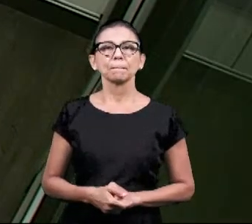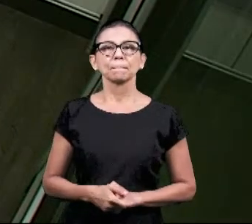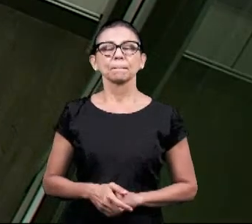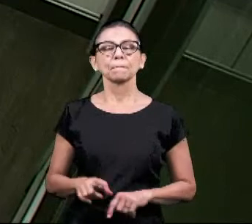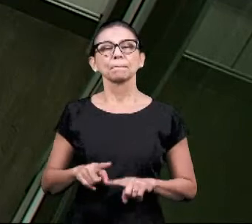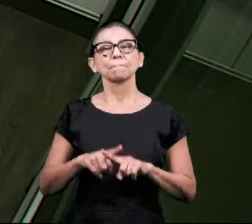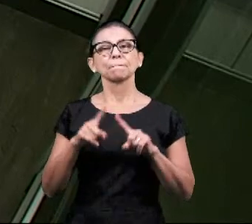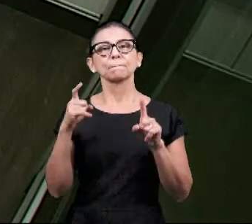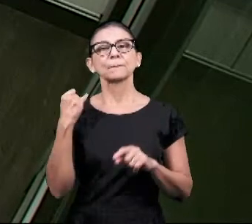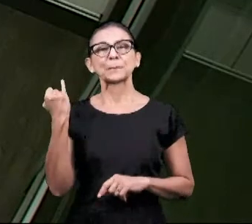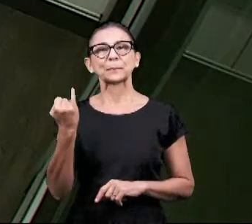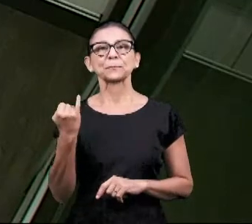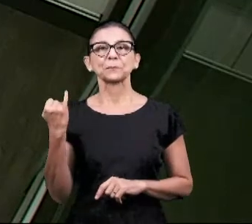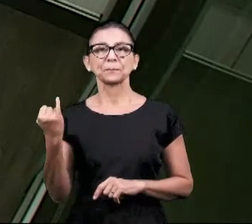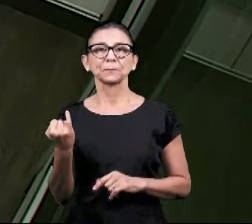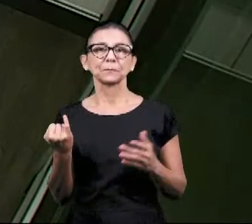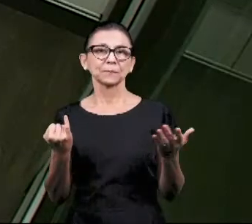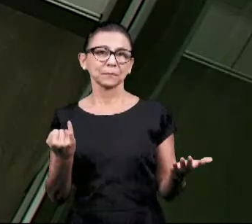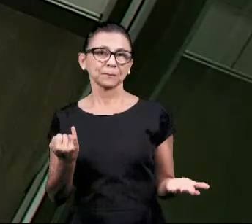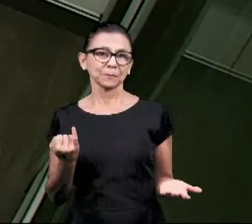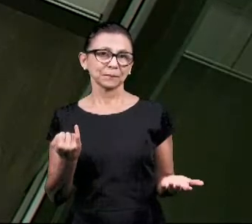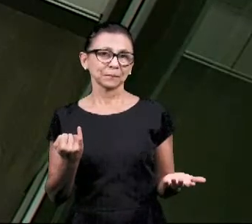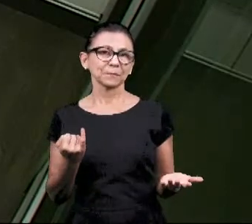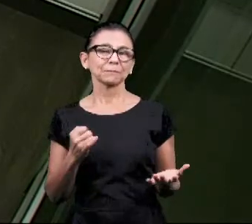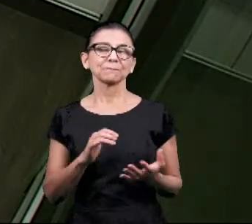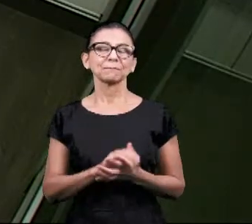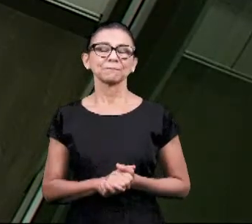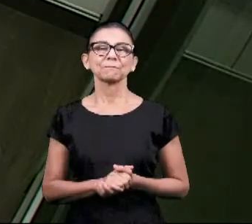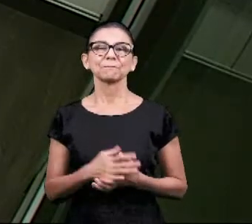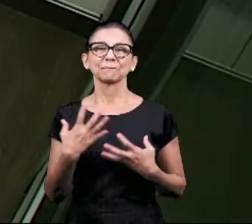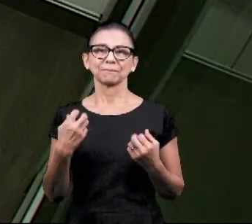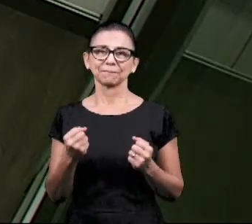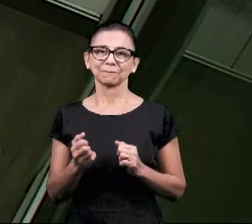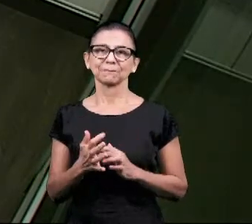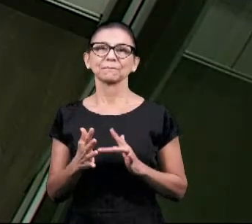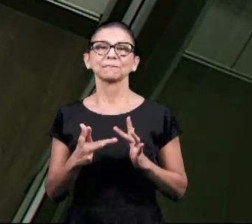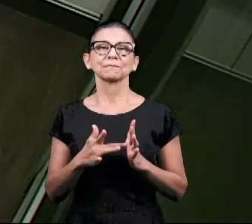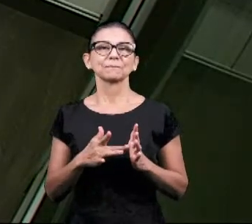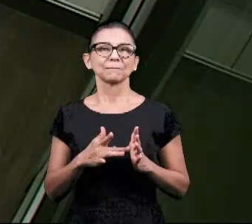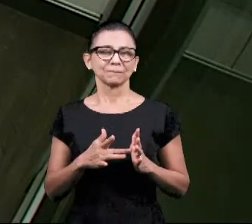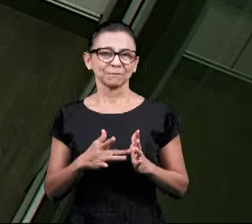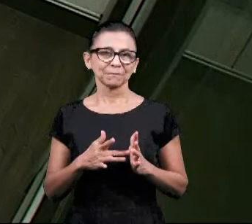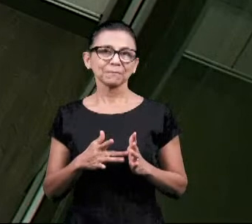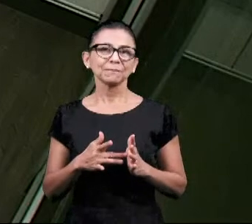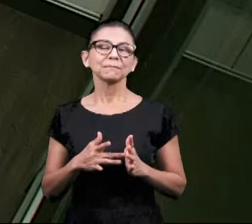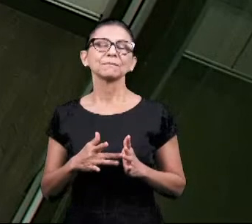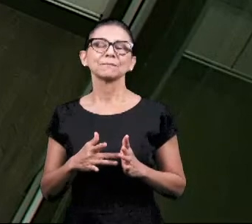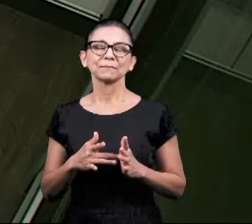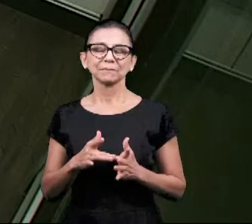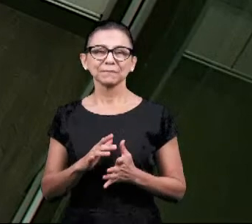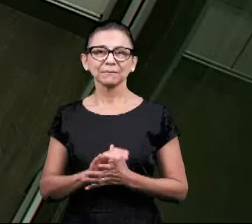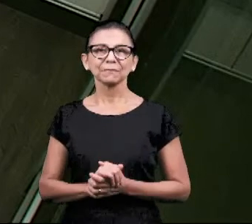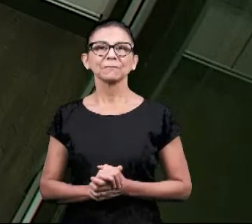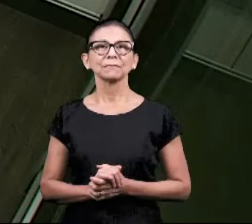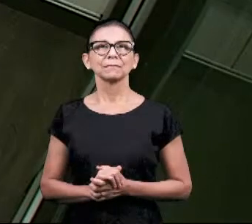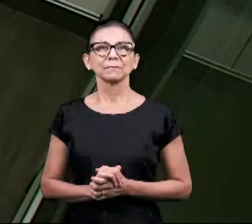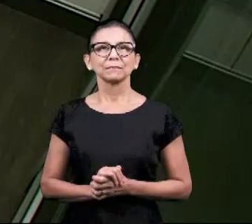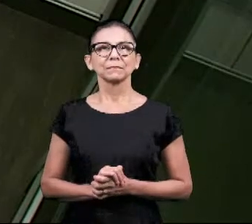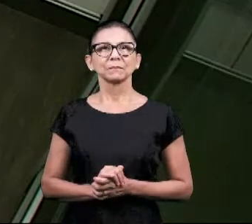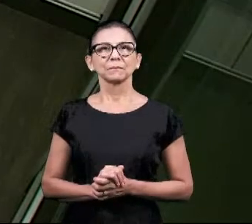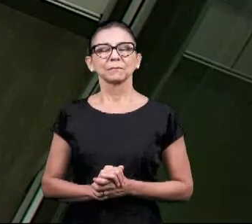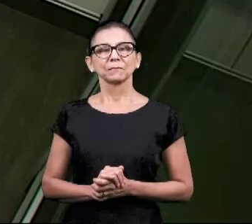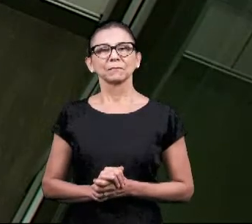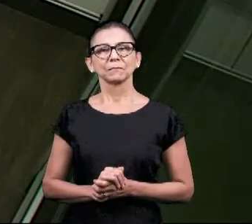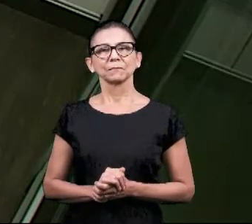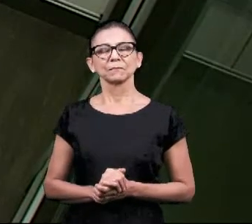que adianta um homem ganhar o mundo inteiro, viver 100 anos, tantos anos, e perder a sua alma. Então foi uma experiência de salvação, né? O senhor